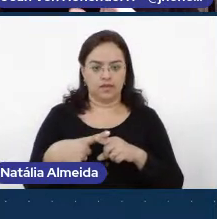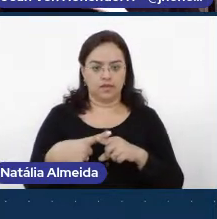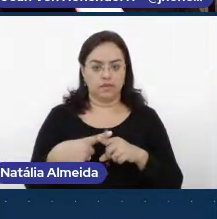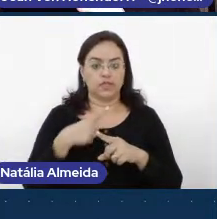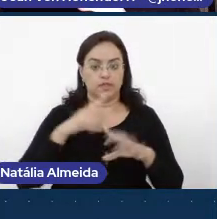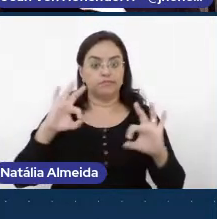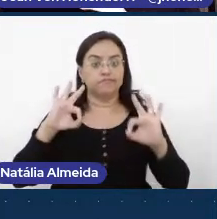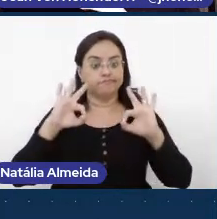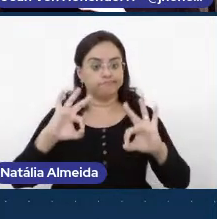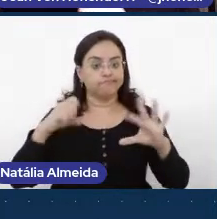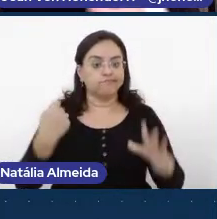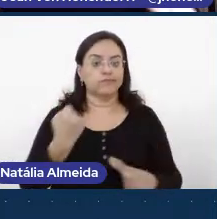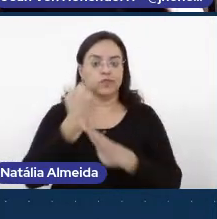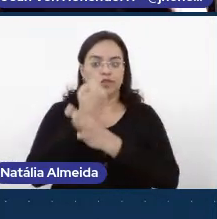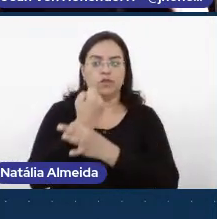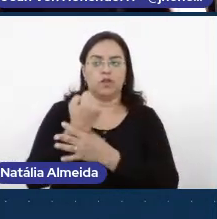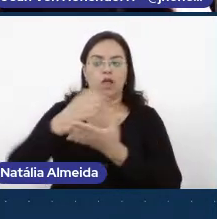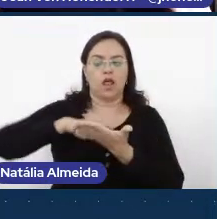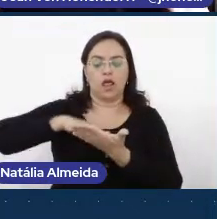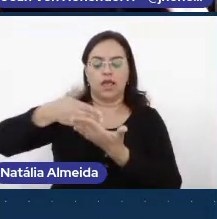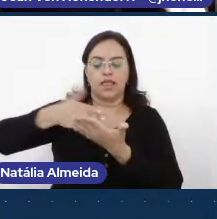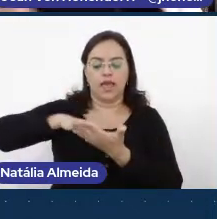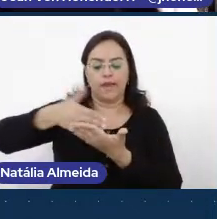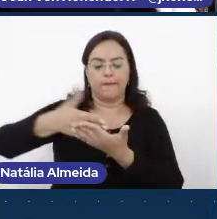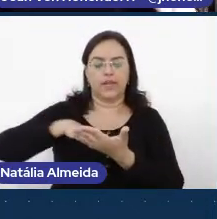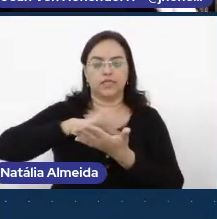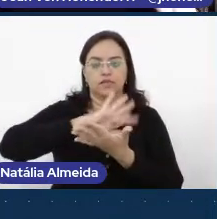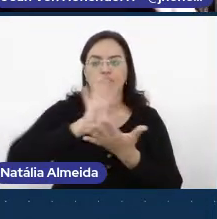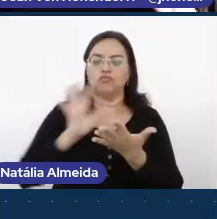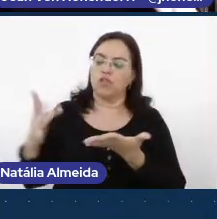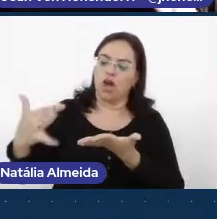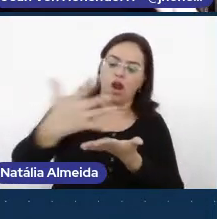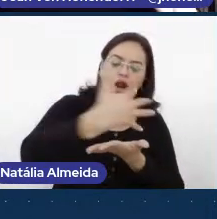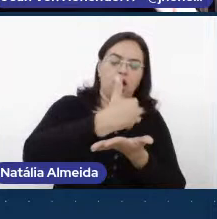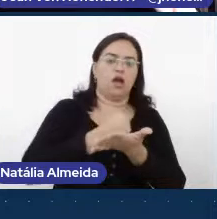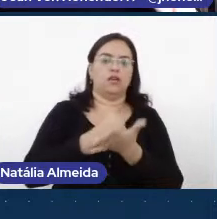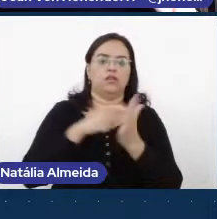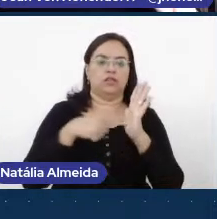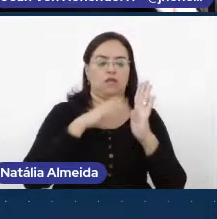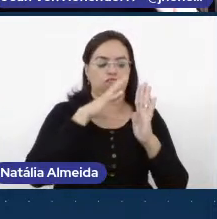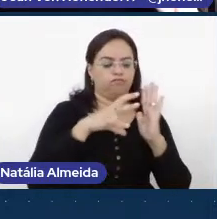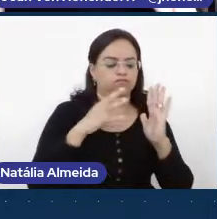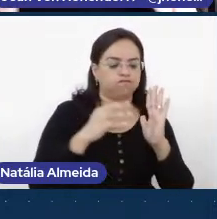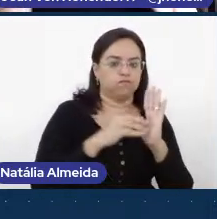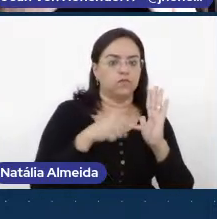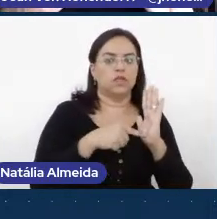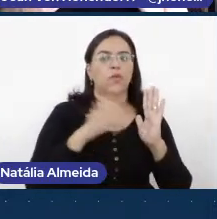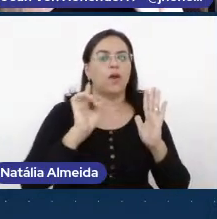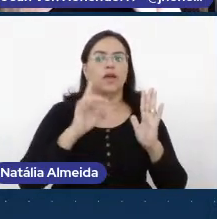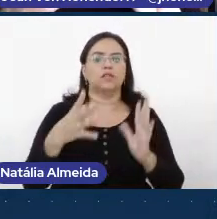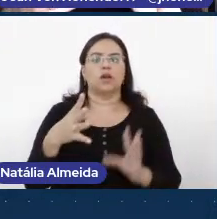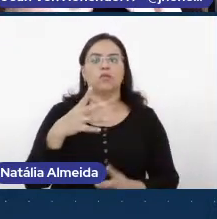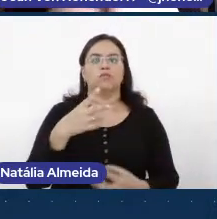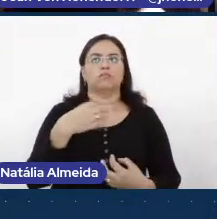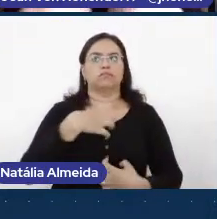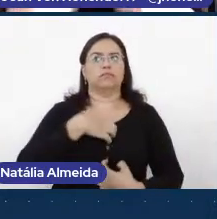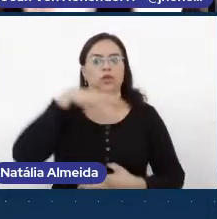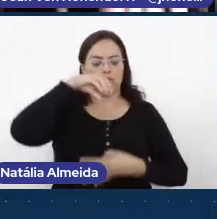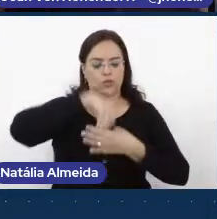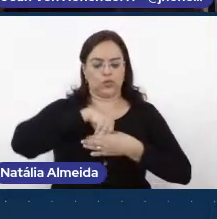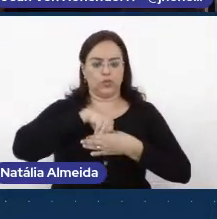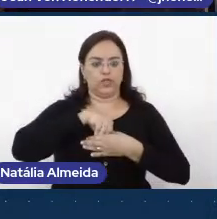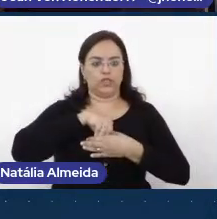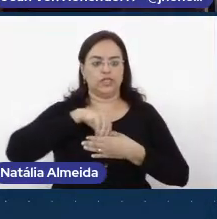garantir que a interpretação dos nossos resultados está fundamentada nos dados e não somente na nossa subjetividade. Porque se for para